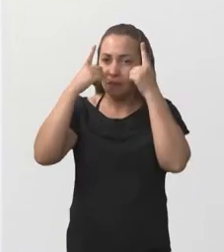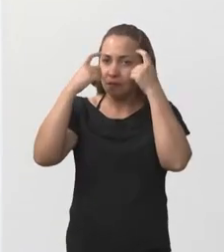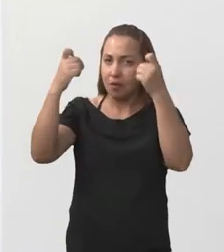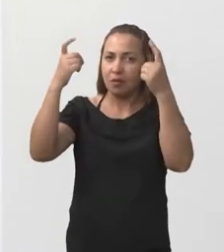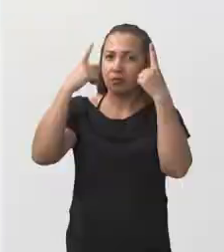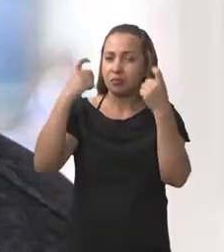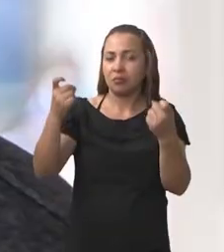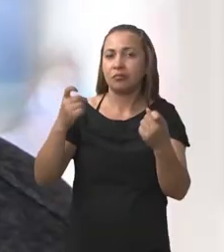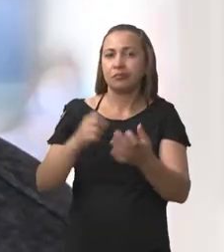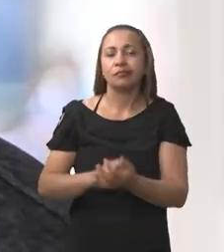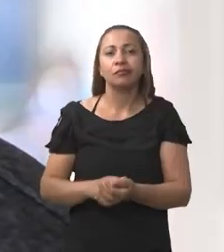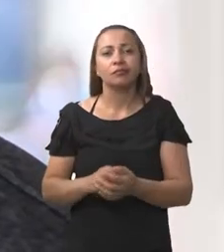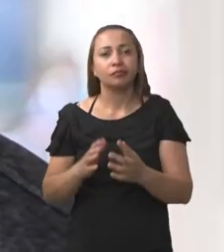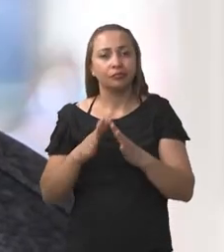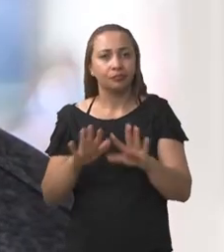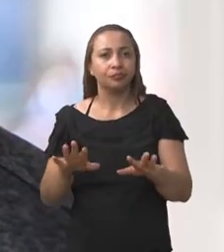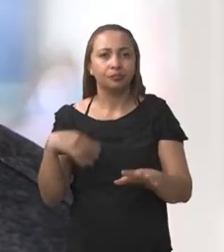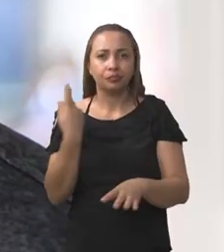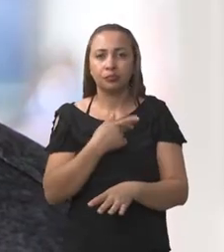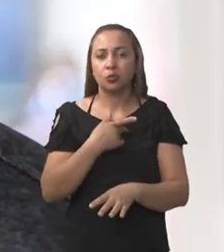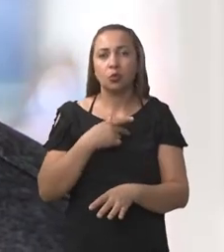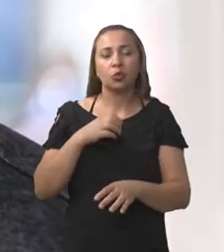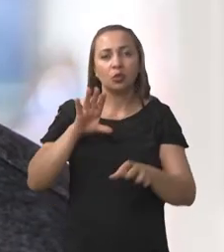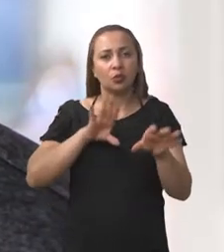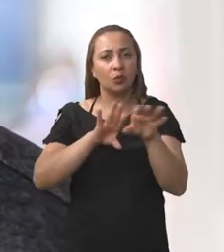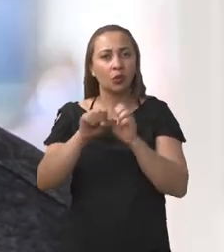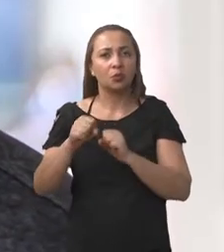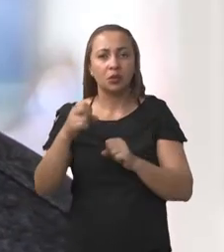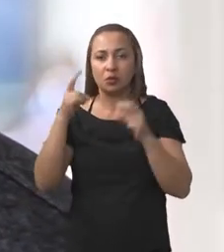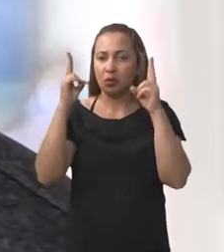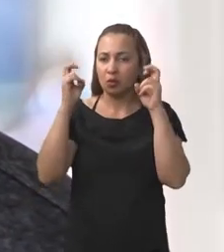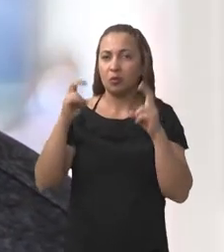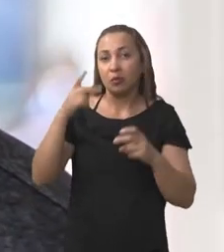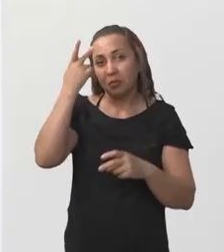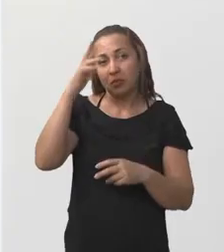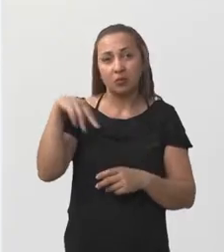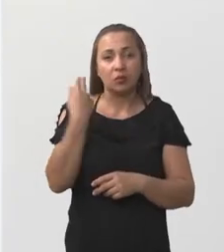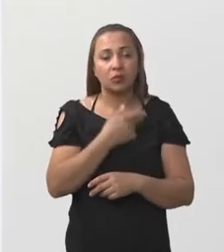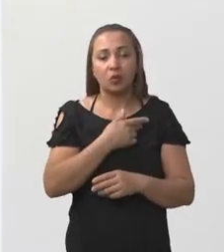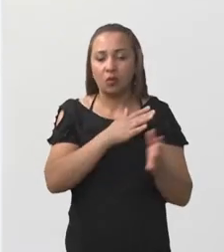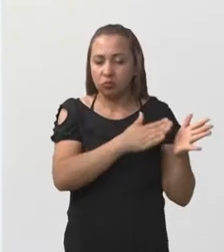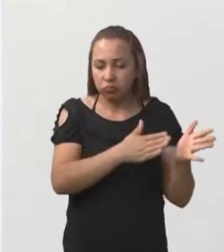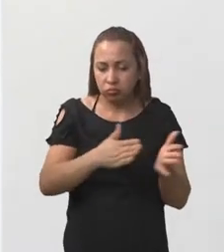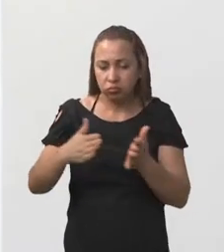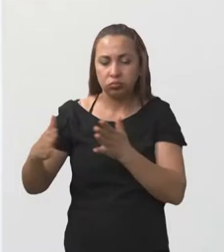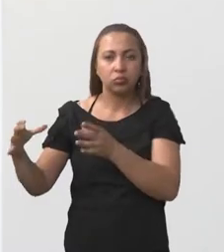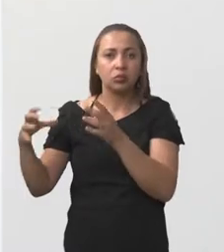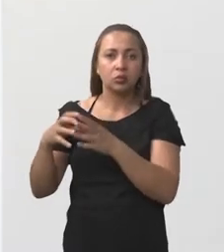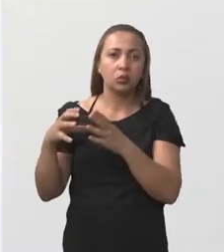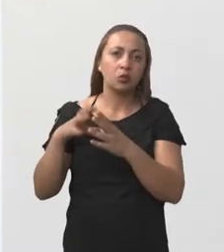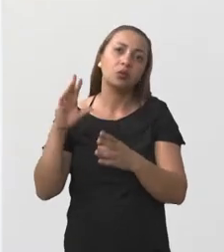de violência. Então, realmente, em toda a nossa formação teórica, né, para a gente conseguir conduzir esses grupos, a gente realmente deve ter